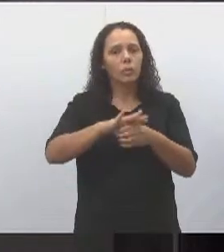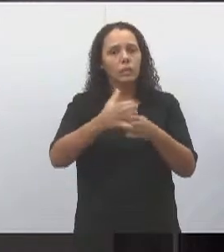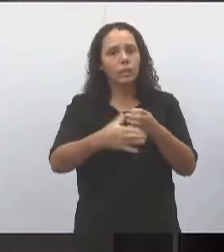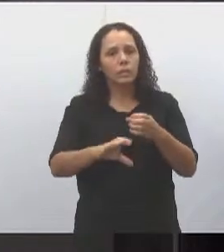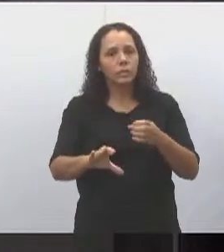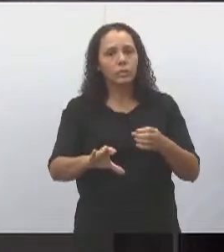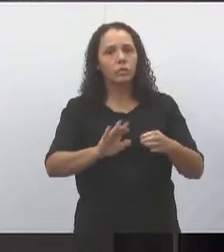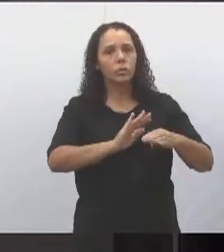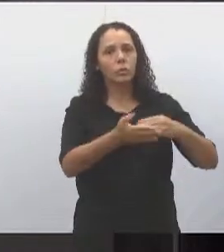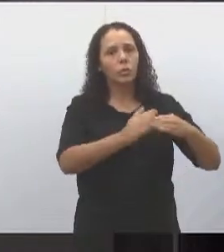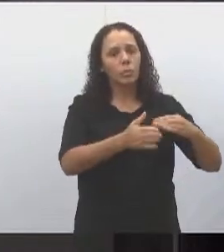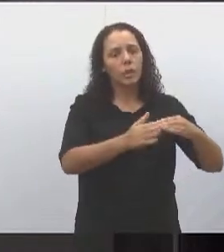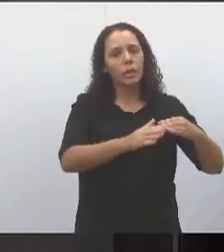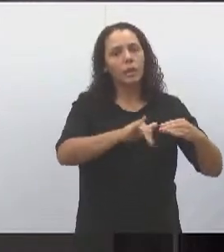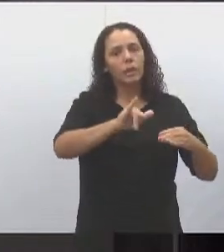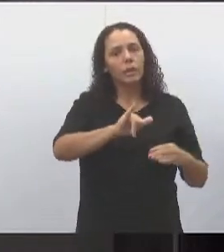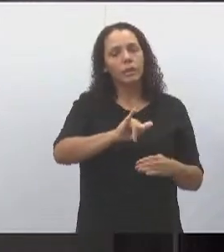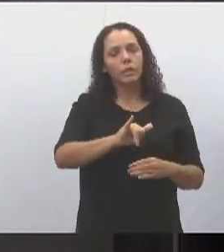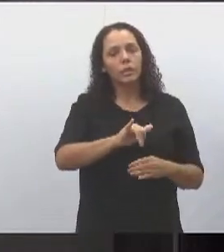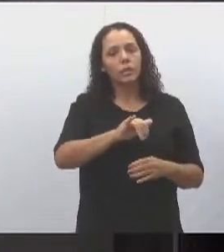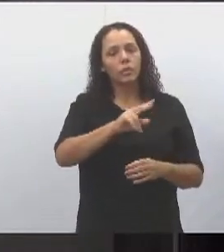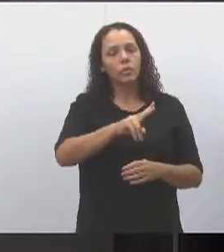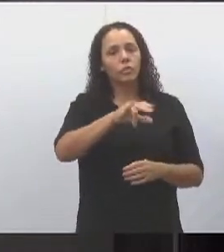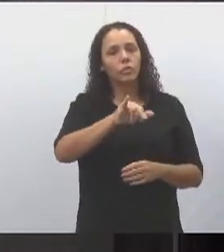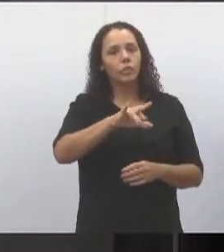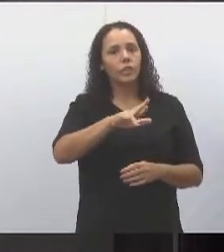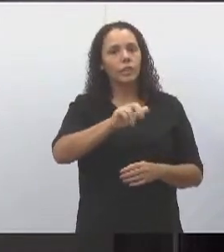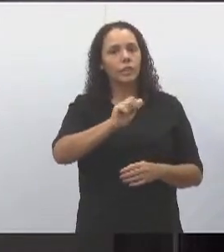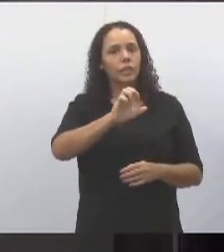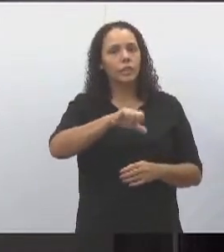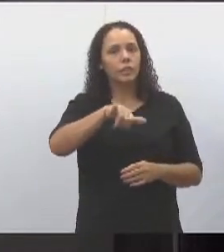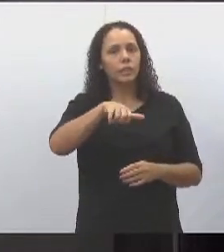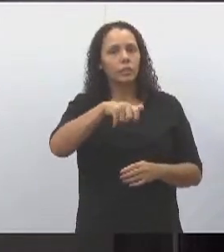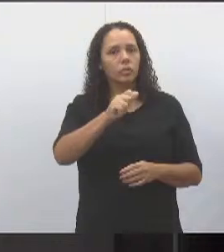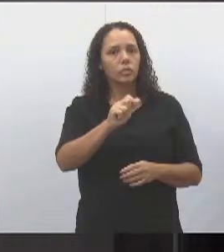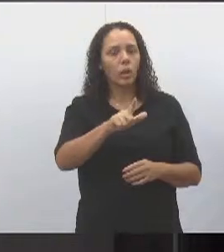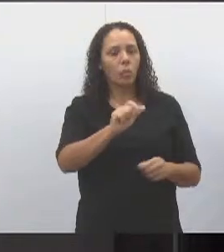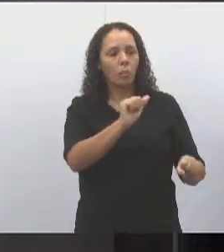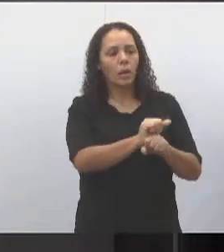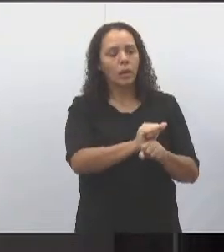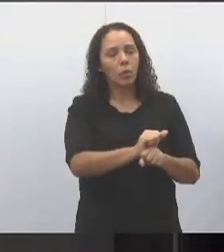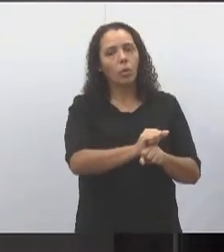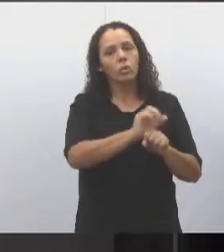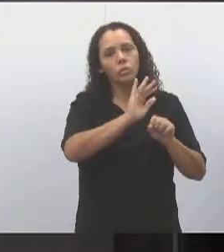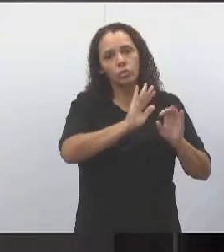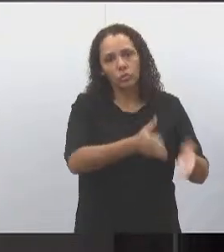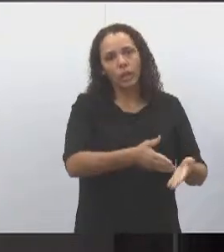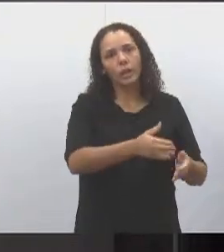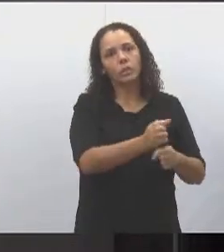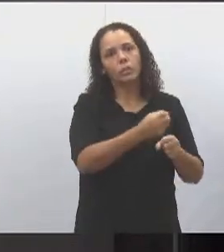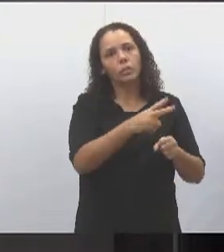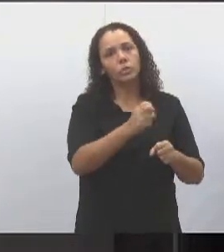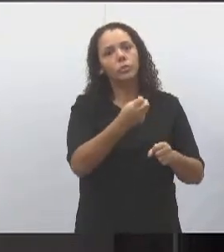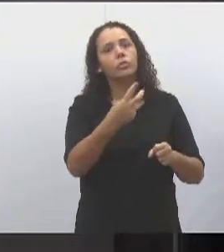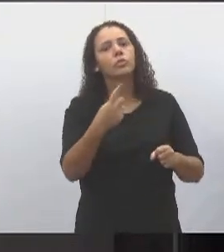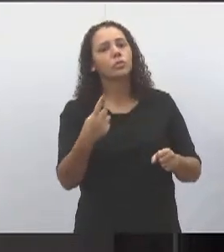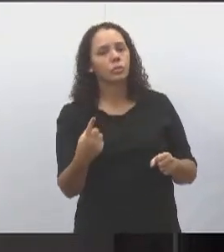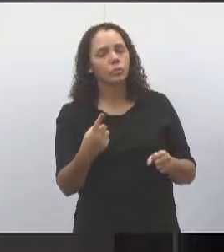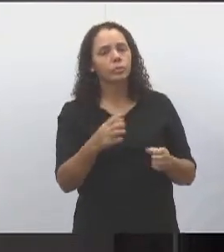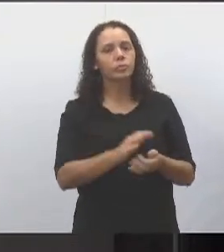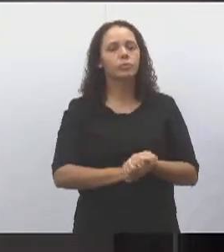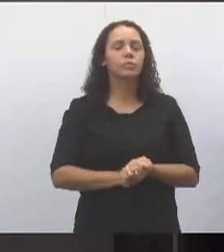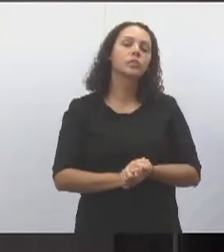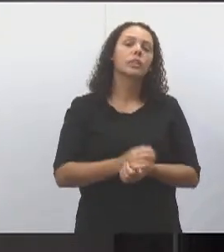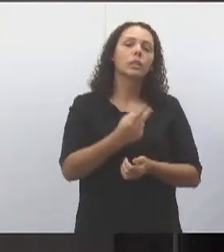lá no bairro do Veranejal, está parada desde 2021. E 2.500